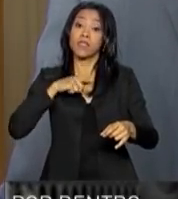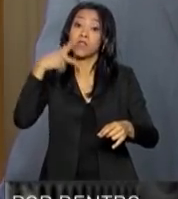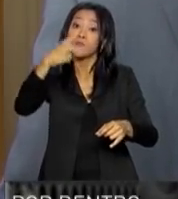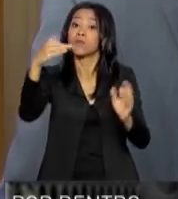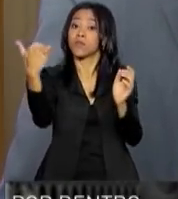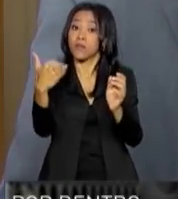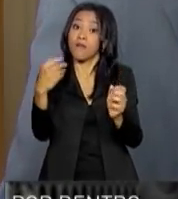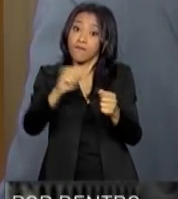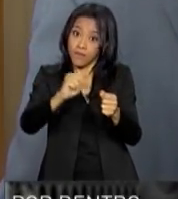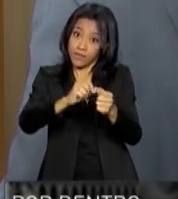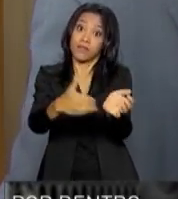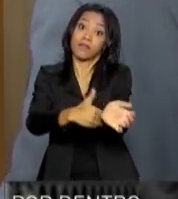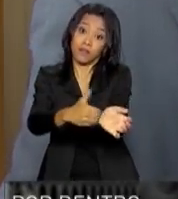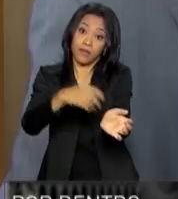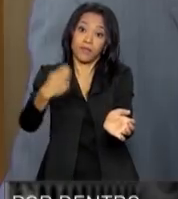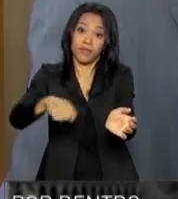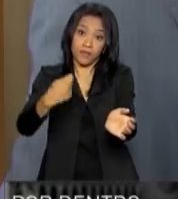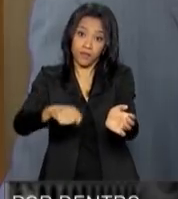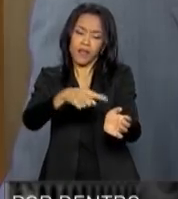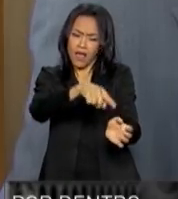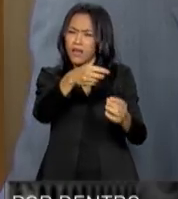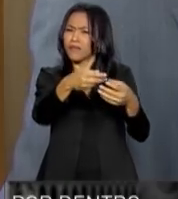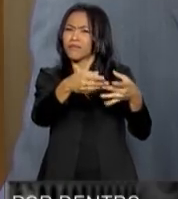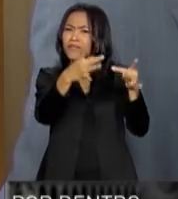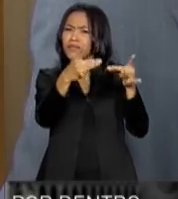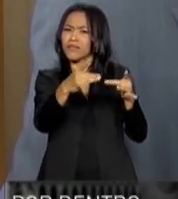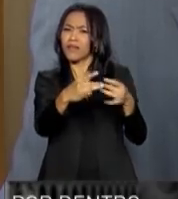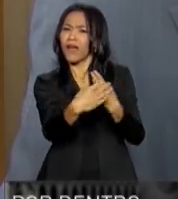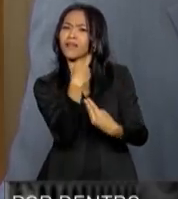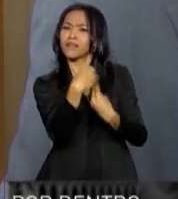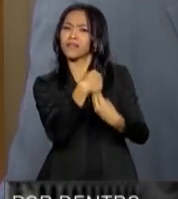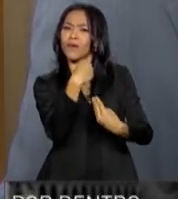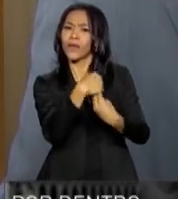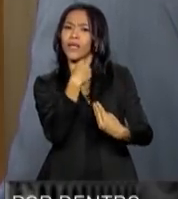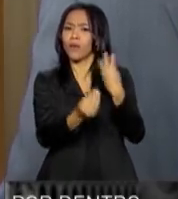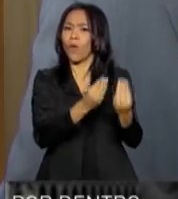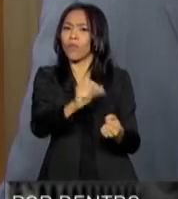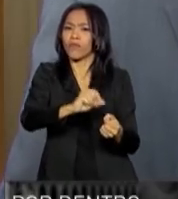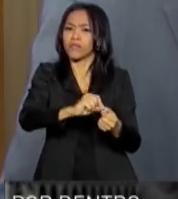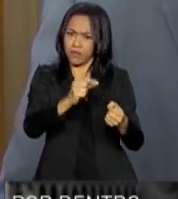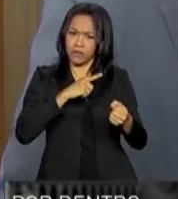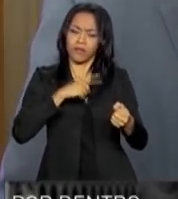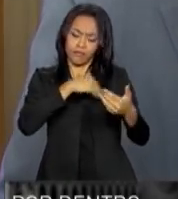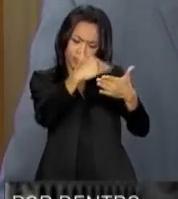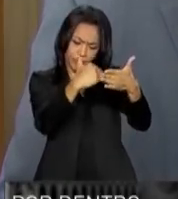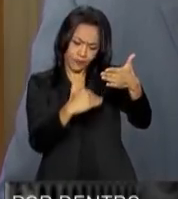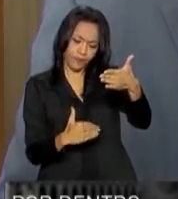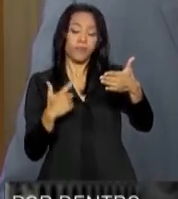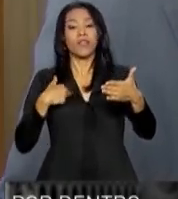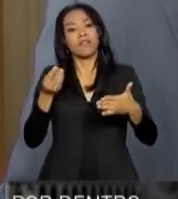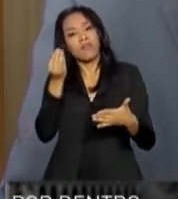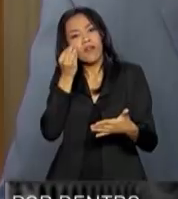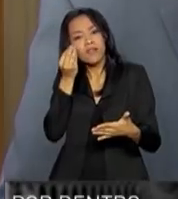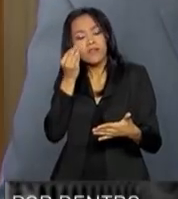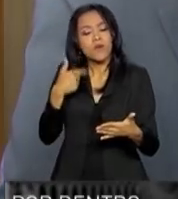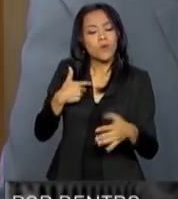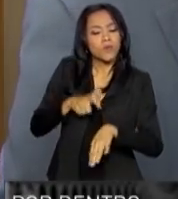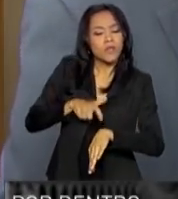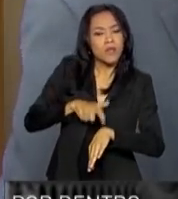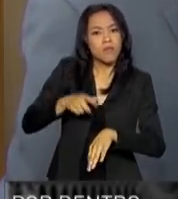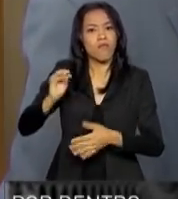você fazer o a senha para entrar no aplicativo mas é tudo virtual que você consegue fazer sua simulação de tempo lá e saber a